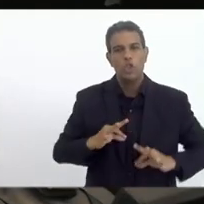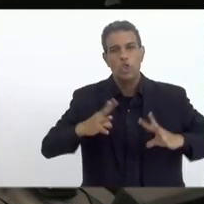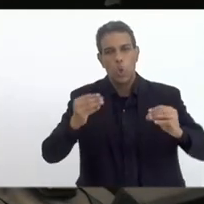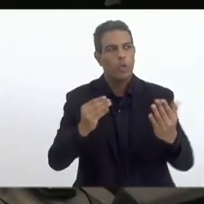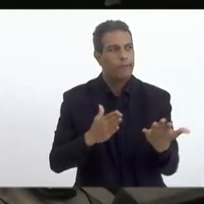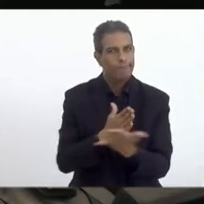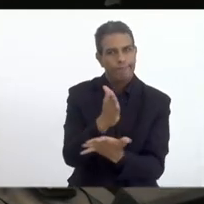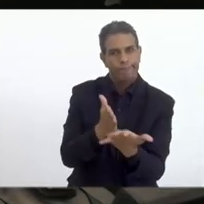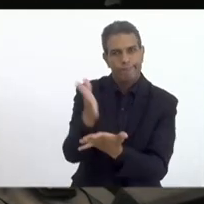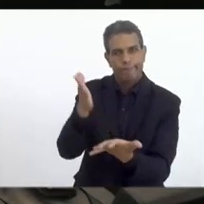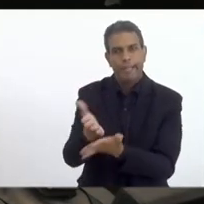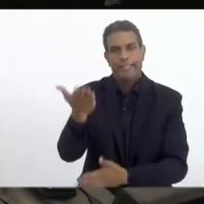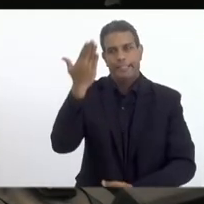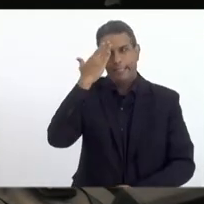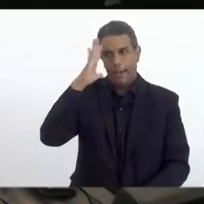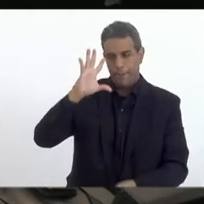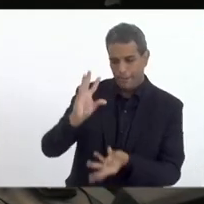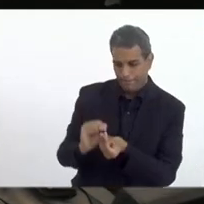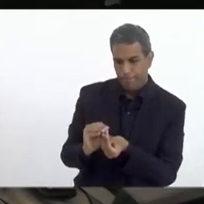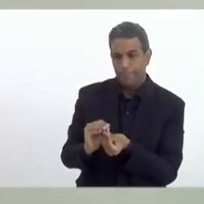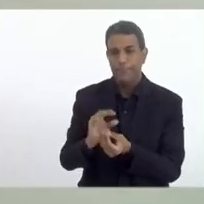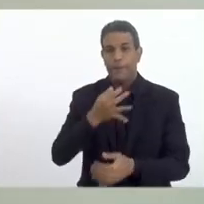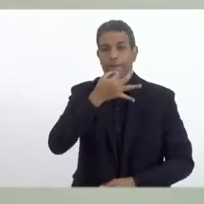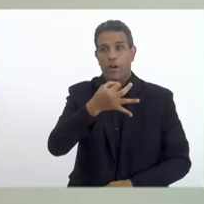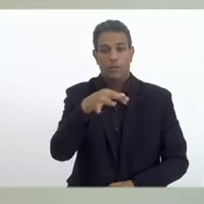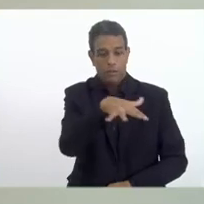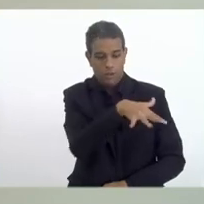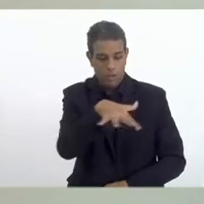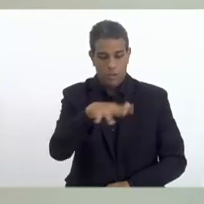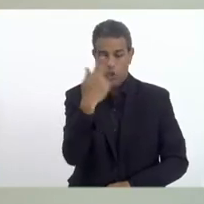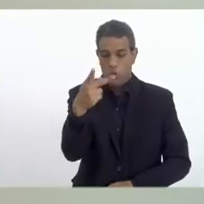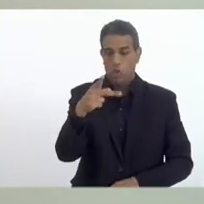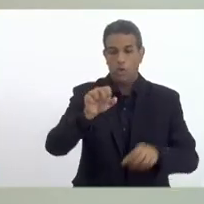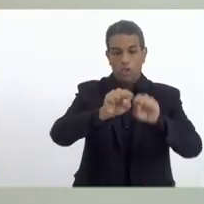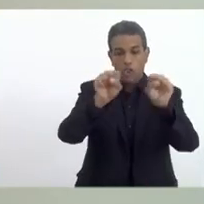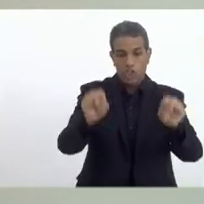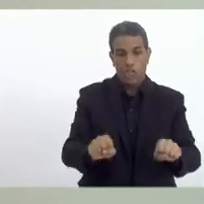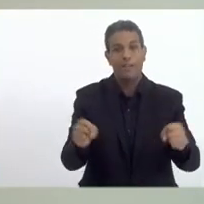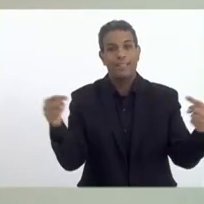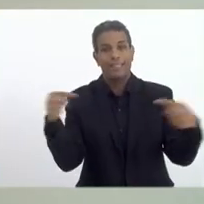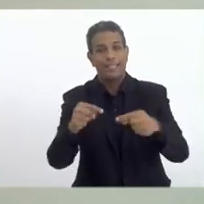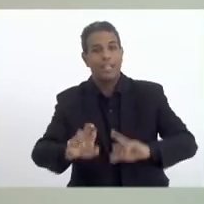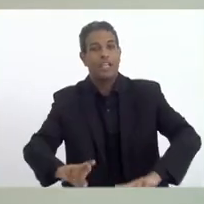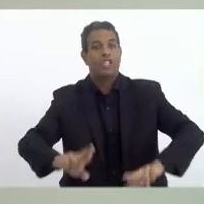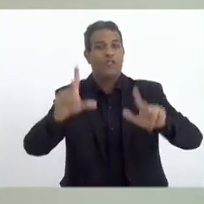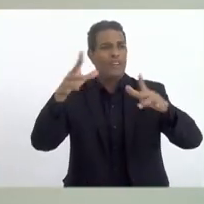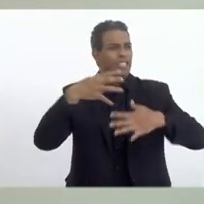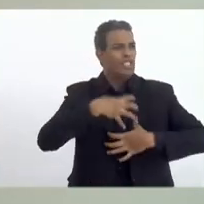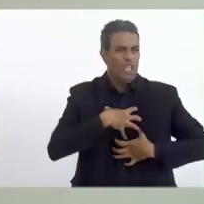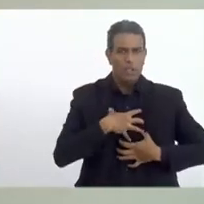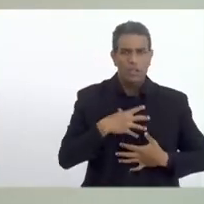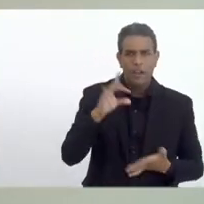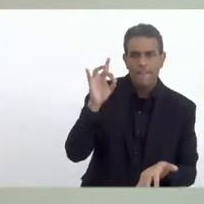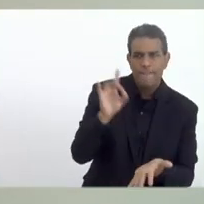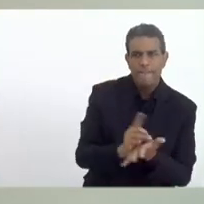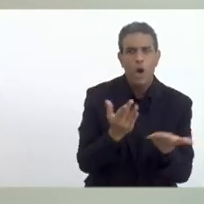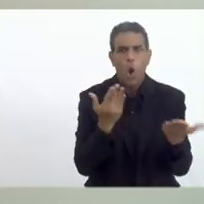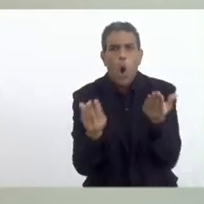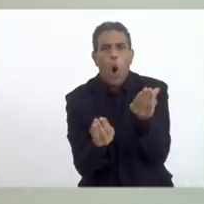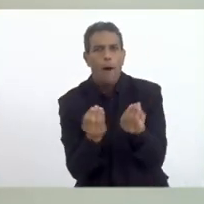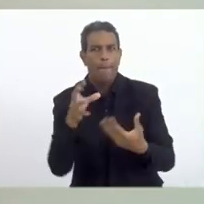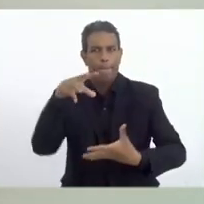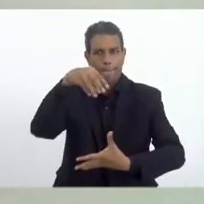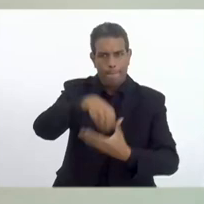de previdência sabe que a distinção da função do assistente para o gestor não é equivalente à